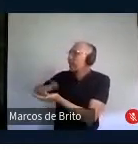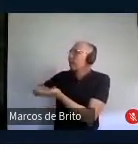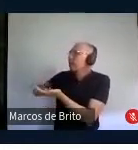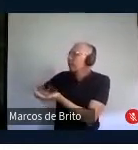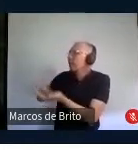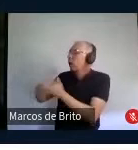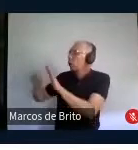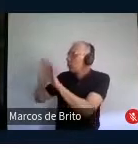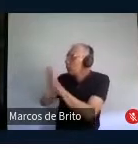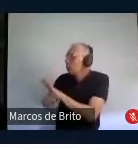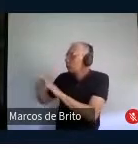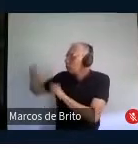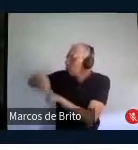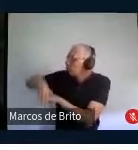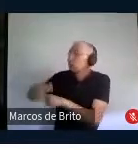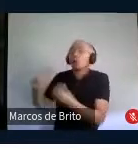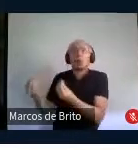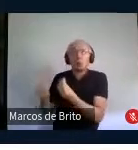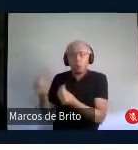que é demandado.